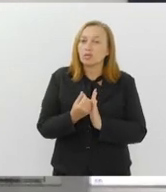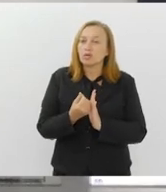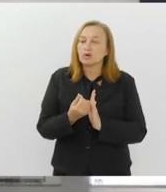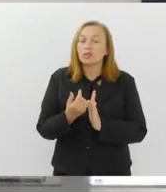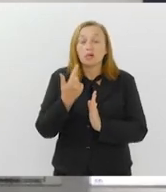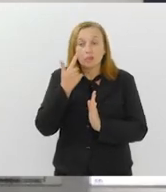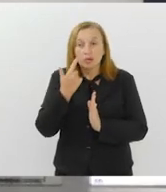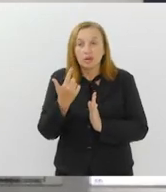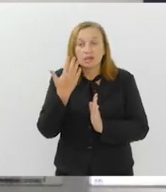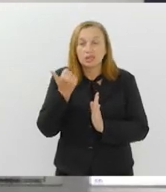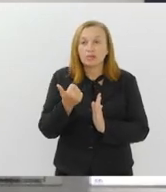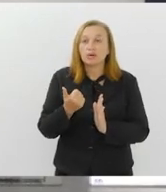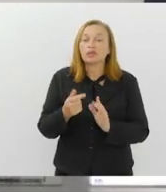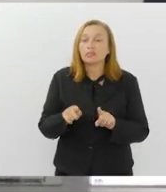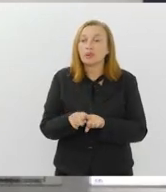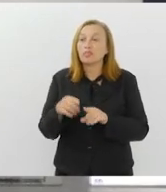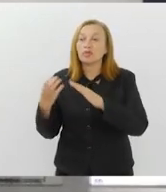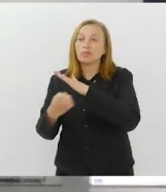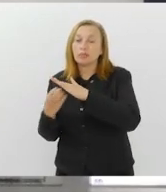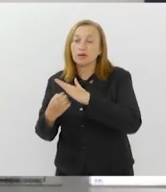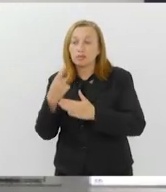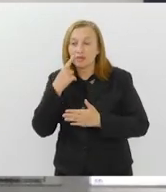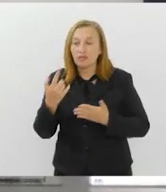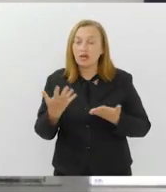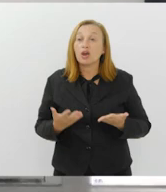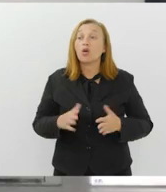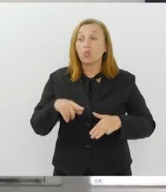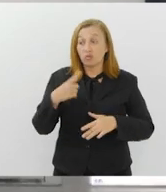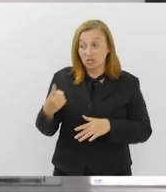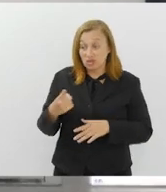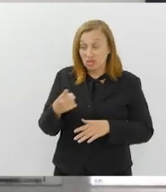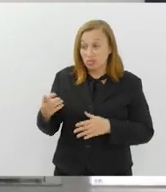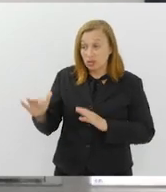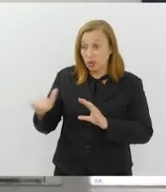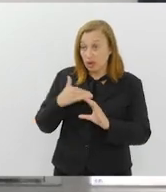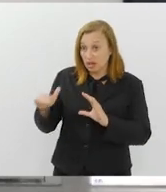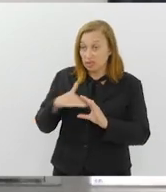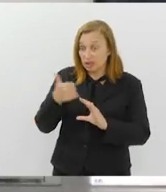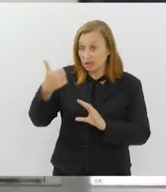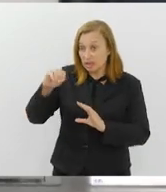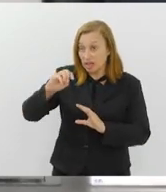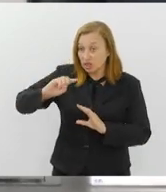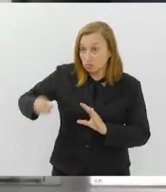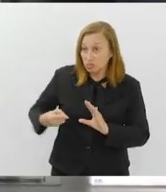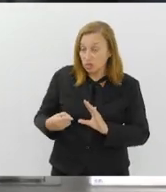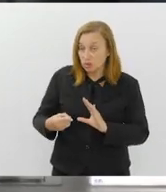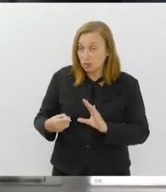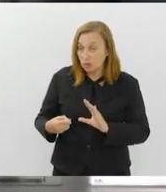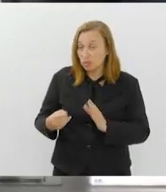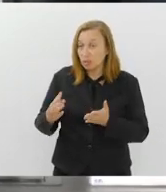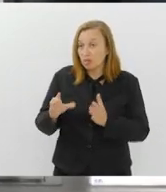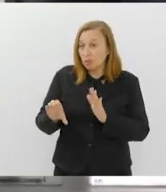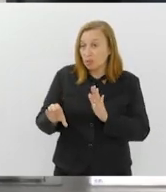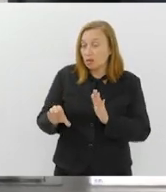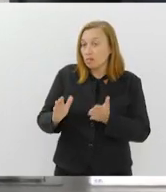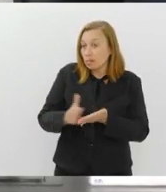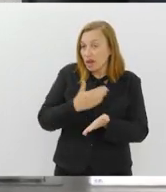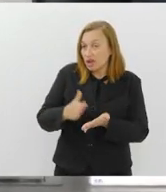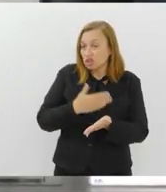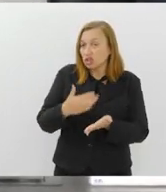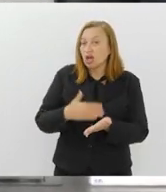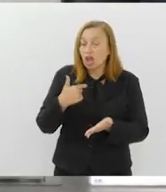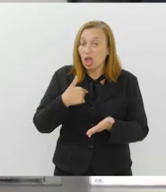para poder ver os balanços. Quando vocês mandarem um relatório de 10 mil páginas, eu vou contratar mais empresas ainda para auditar o